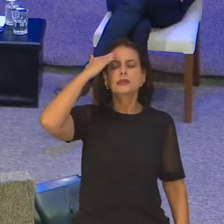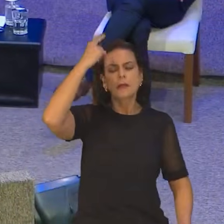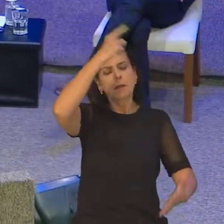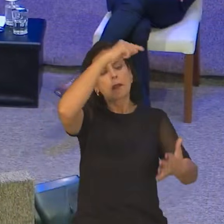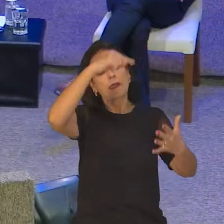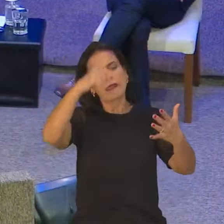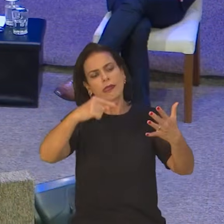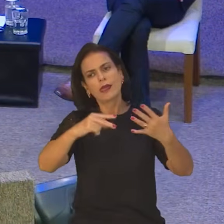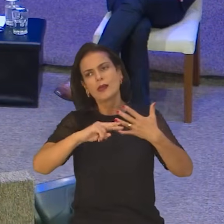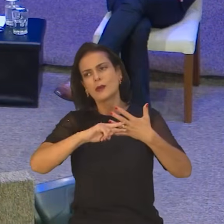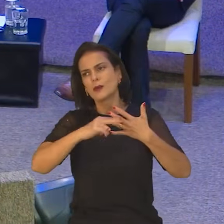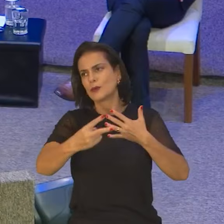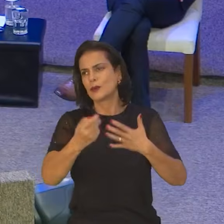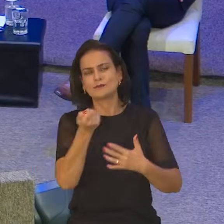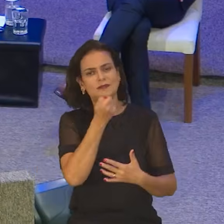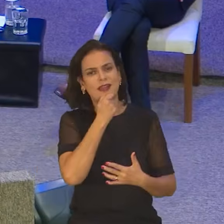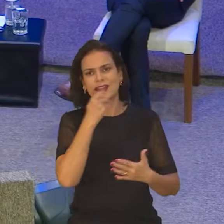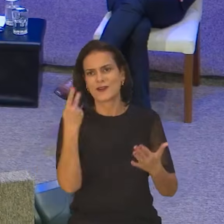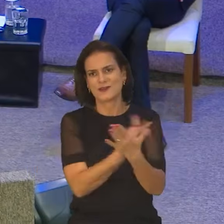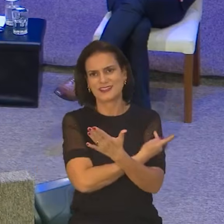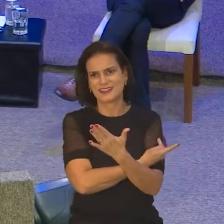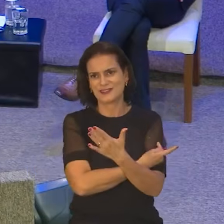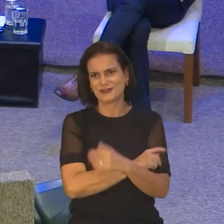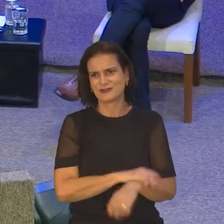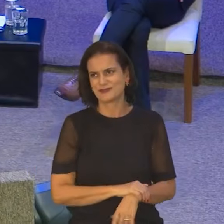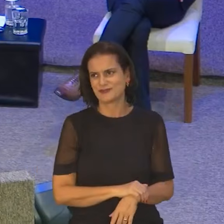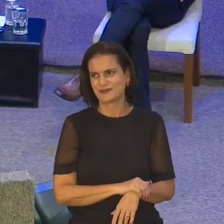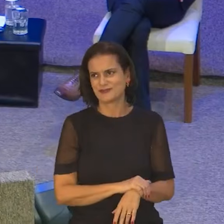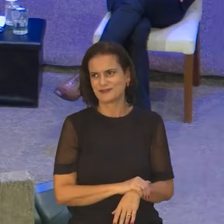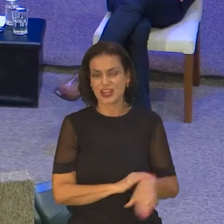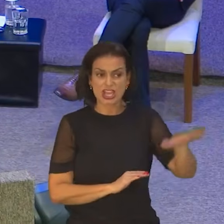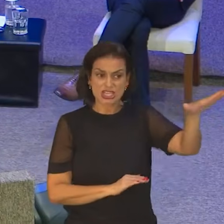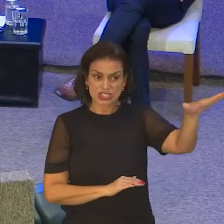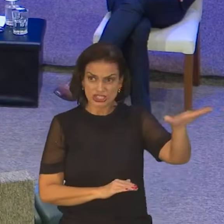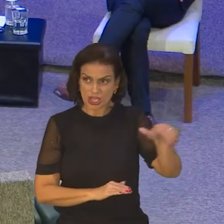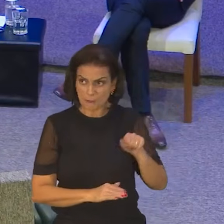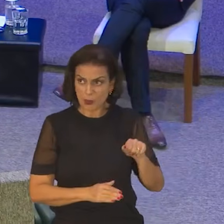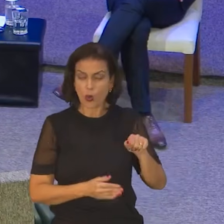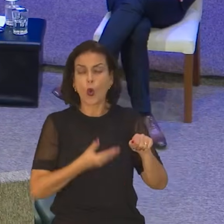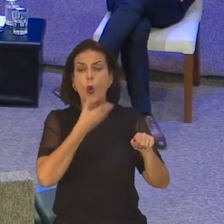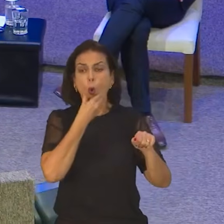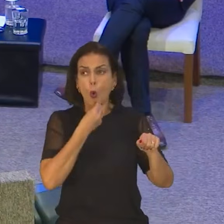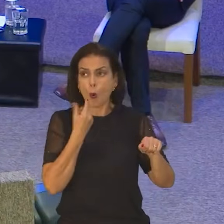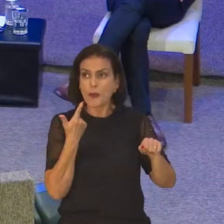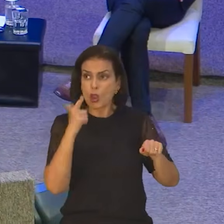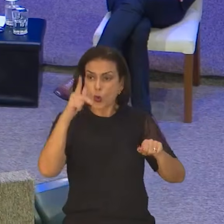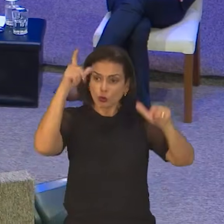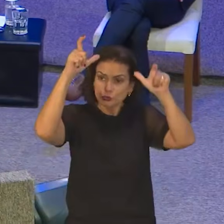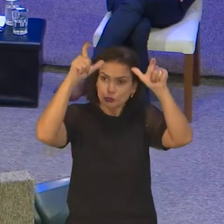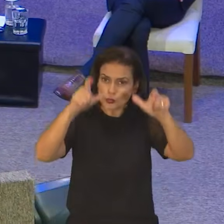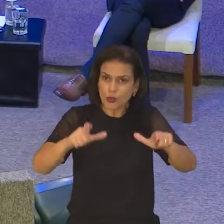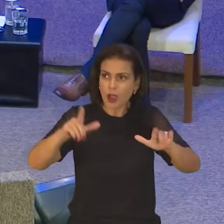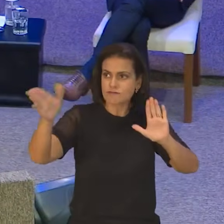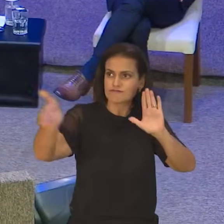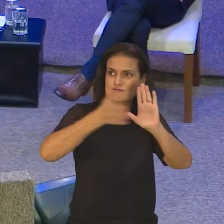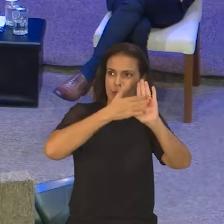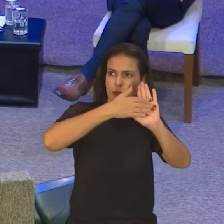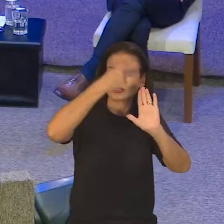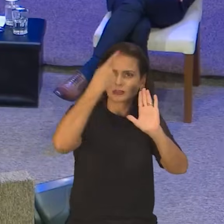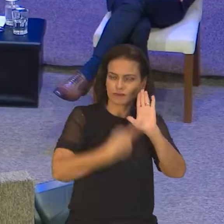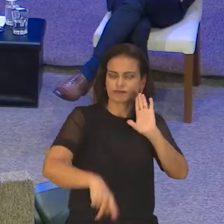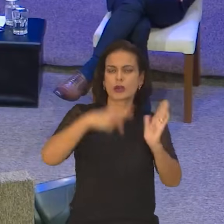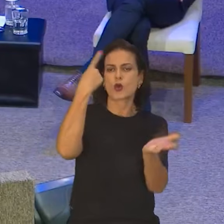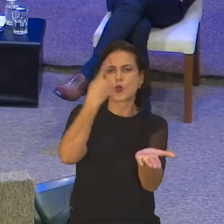que ainda não sucederam. Chamo o homem do Oriente para cumprir meu propósito. Me ajuda ali para colocar